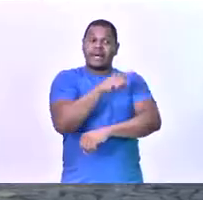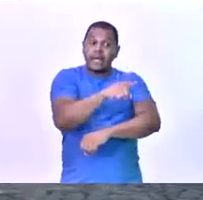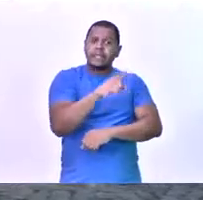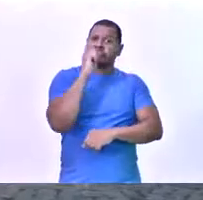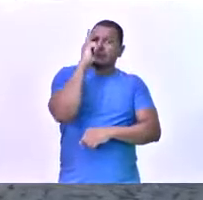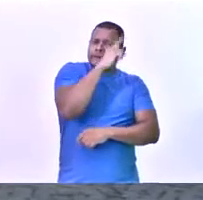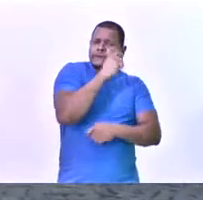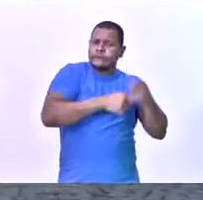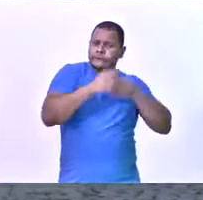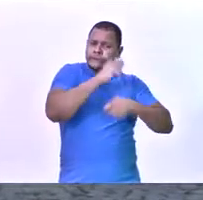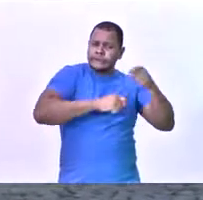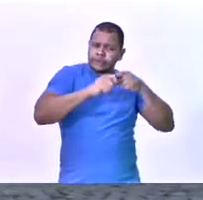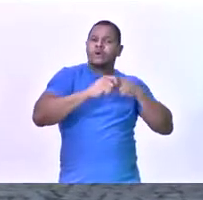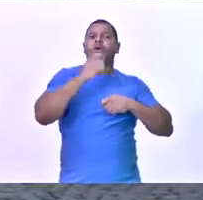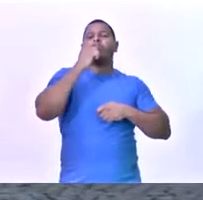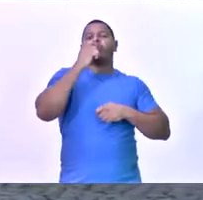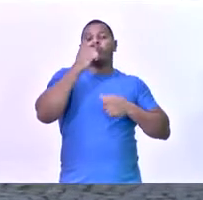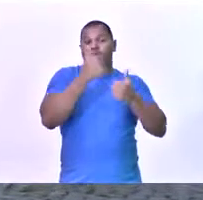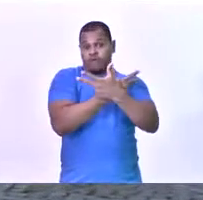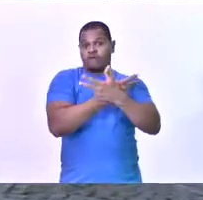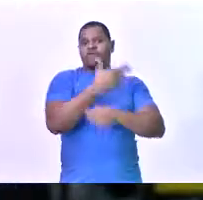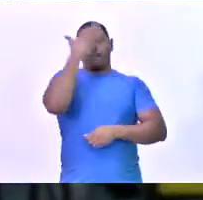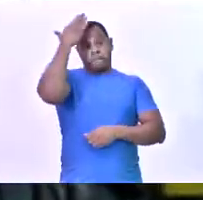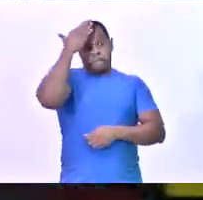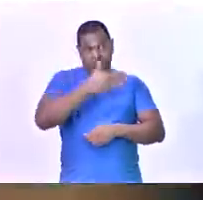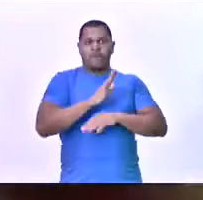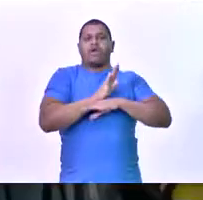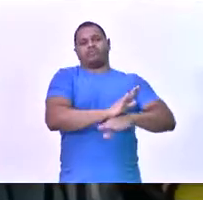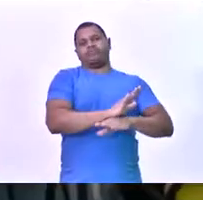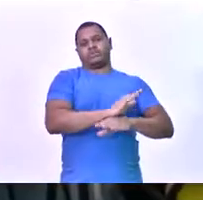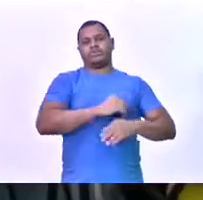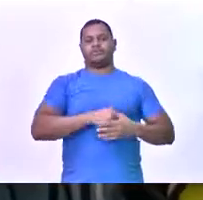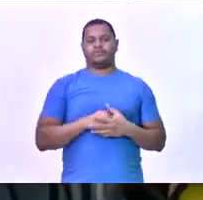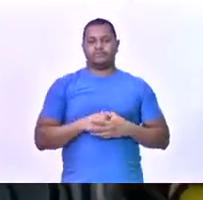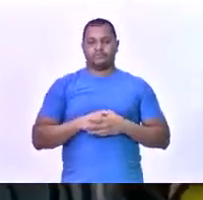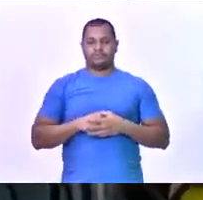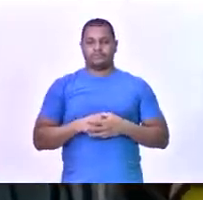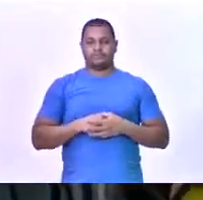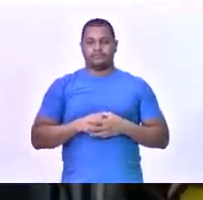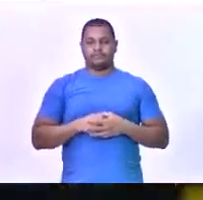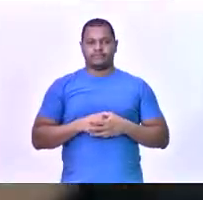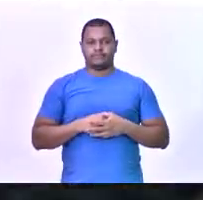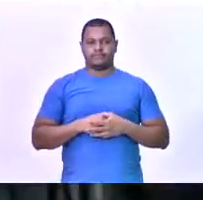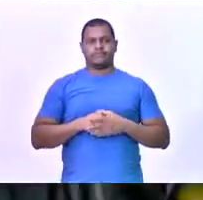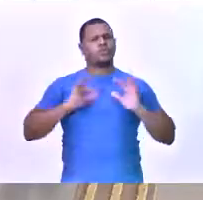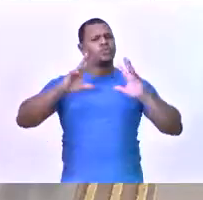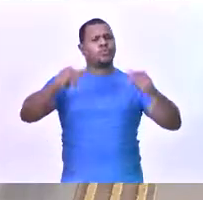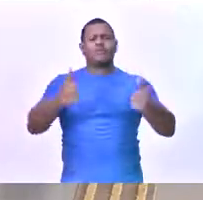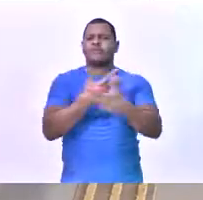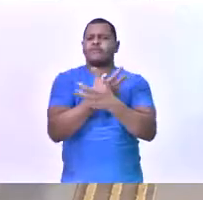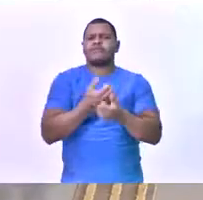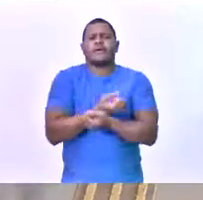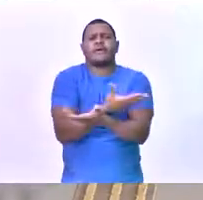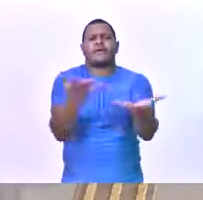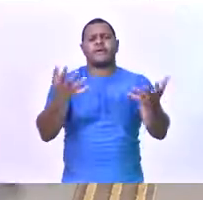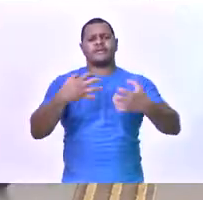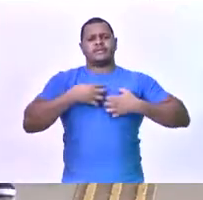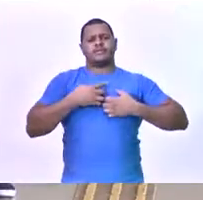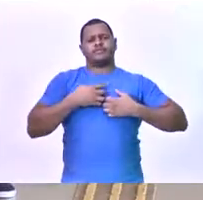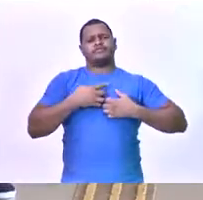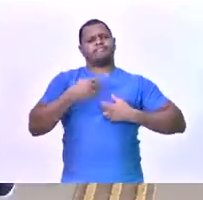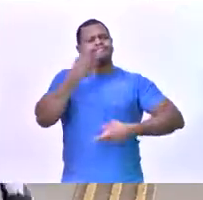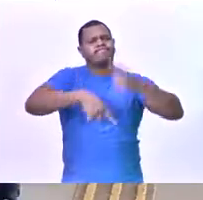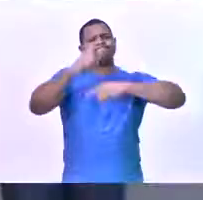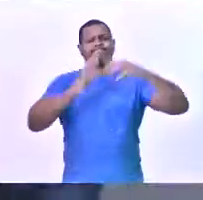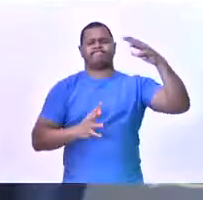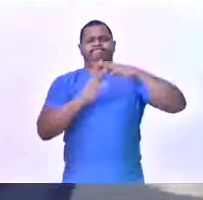e disponibiliza auxílios para os estudantes em vulnerabilidade econômica comprovada. Tudo para que todos